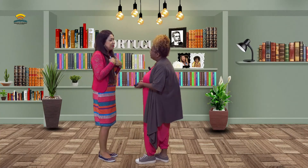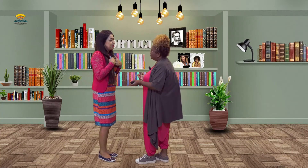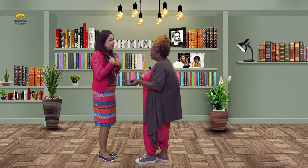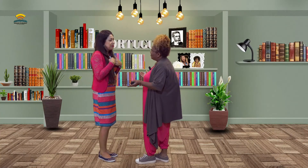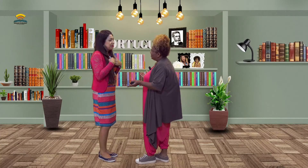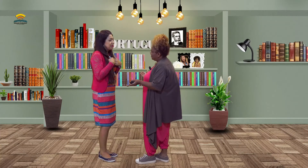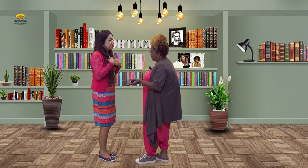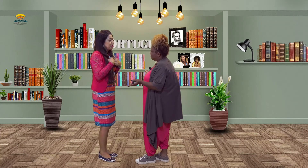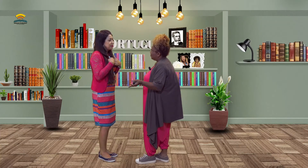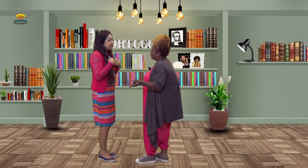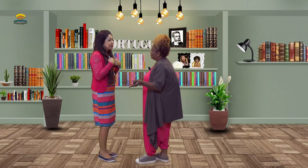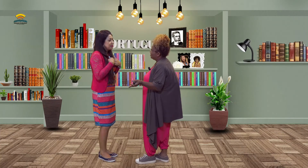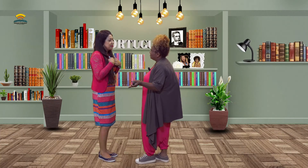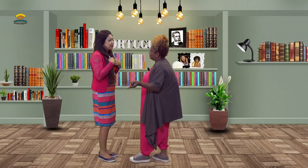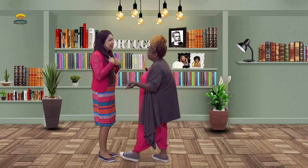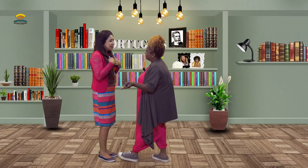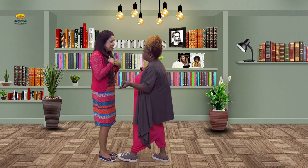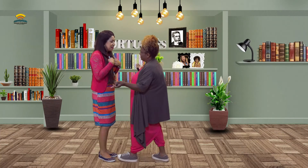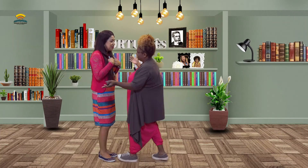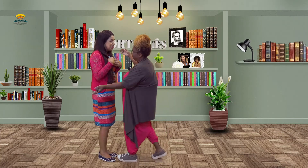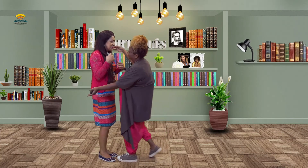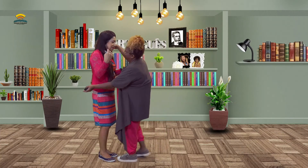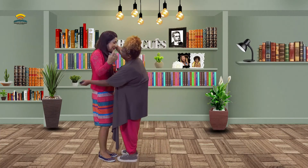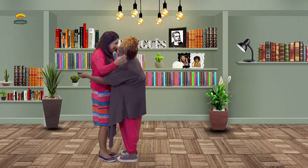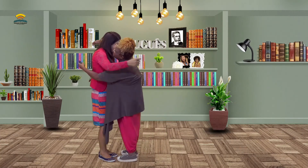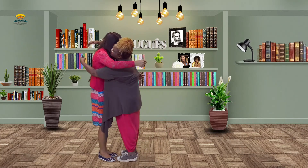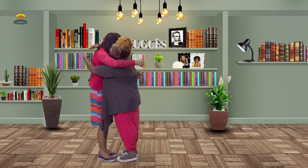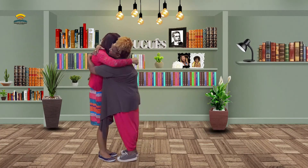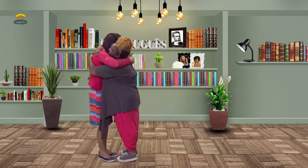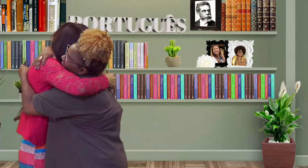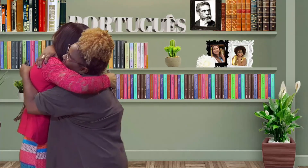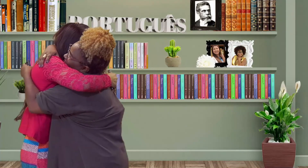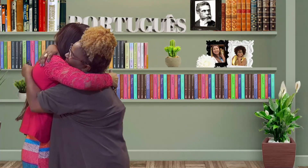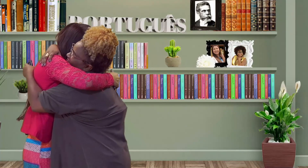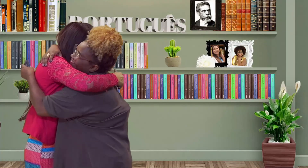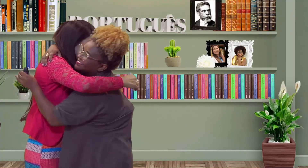coração. Então, amada, aceita o meu abraço? Aceito.